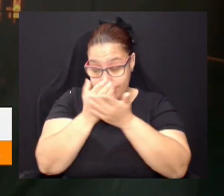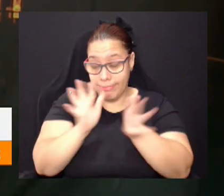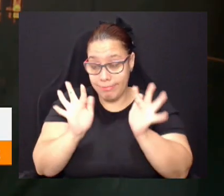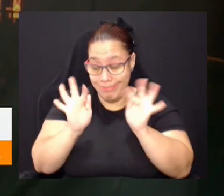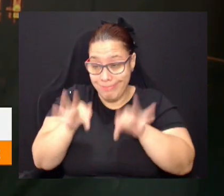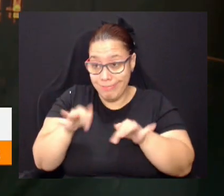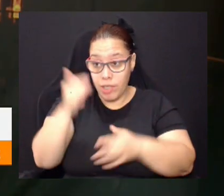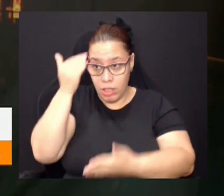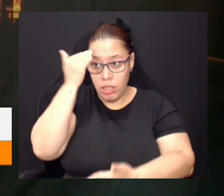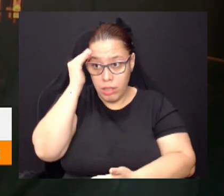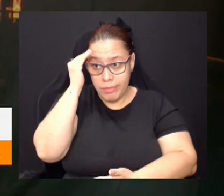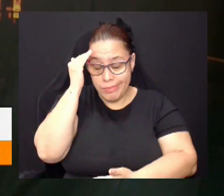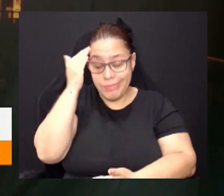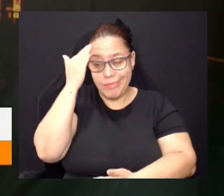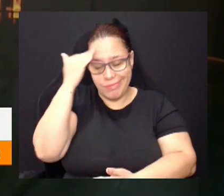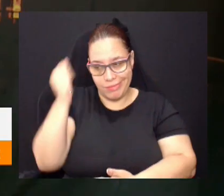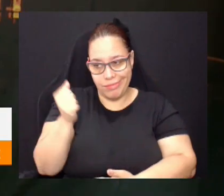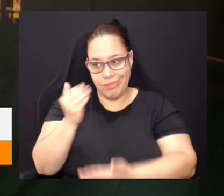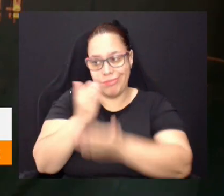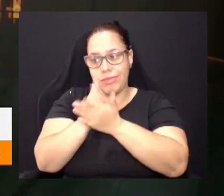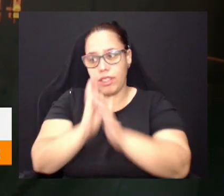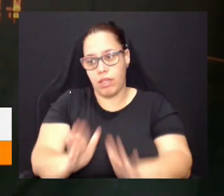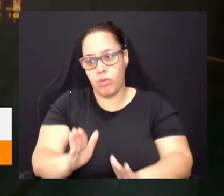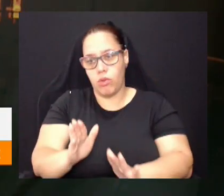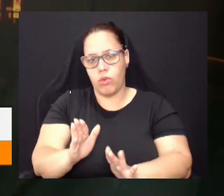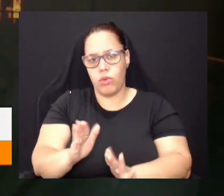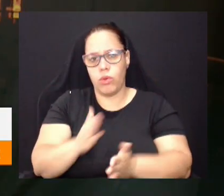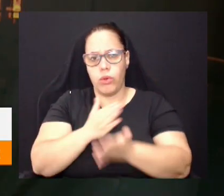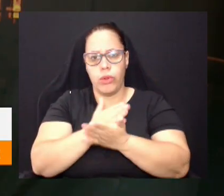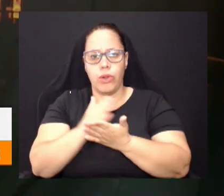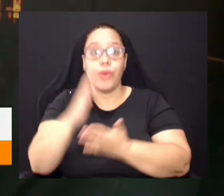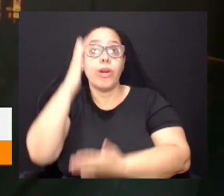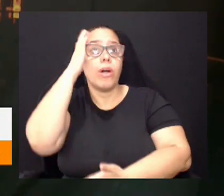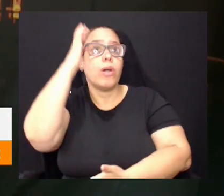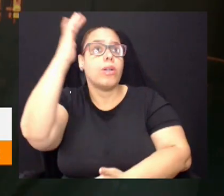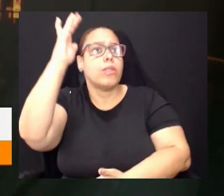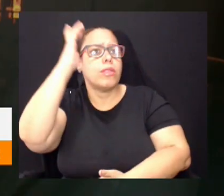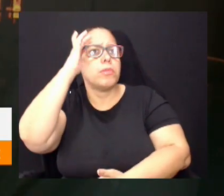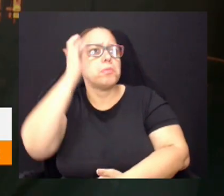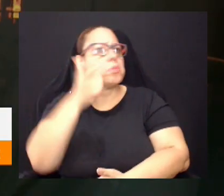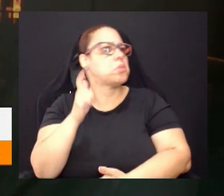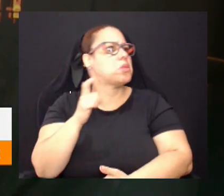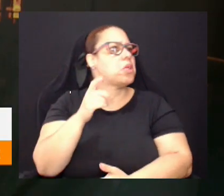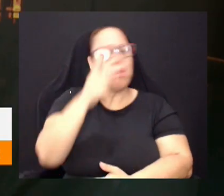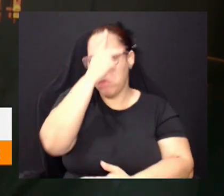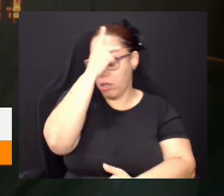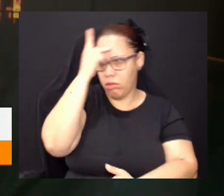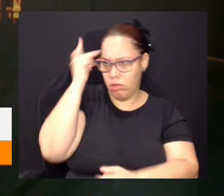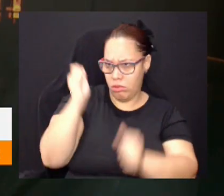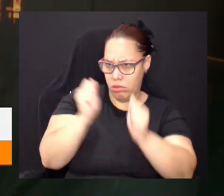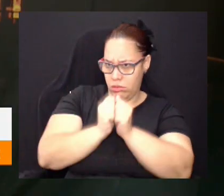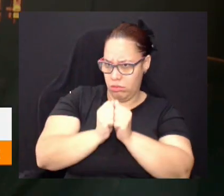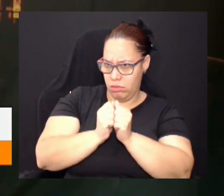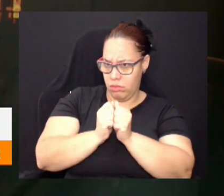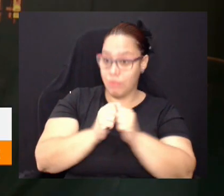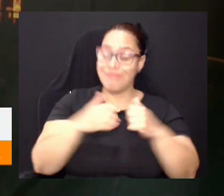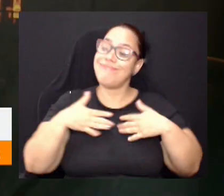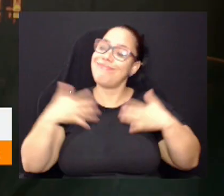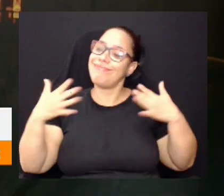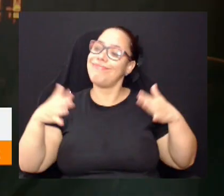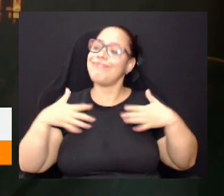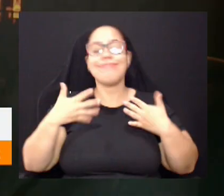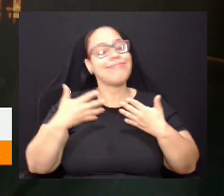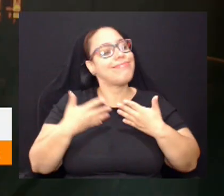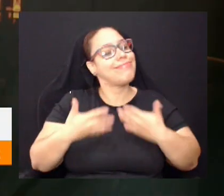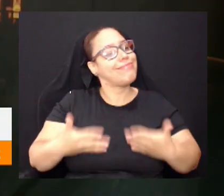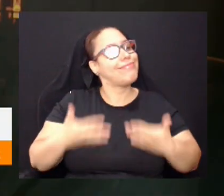né, de saber que chegou ao fim. A pessoa começa a se imaginar sem o parceiro e ela fica leve, suave. Quando o parceiro não